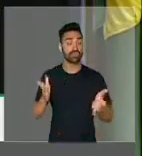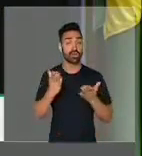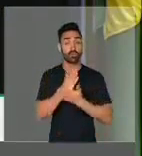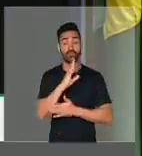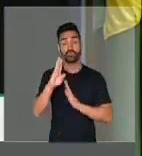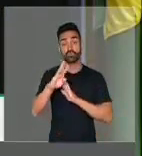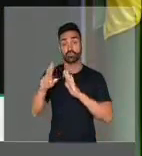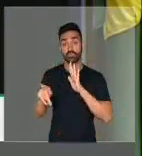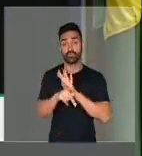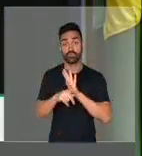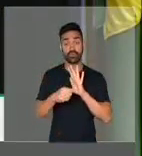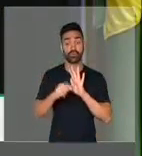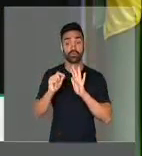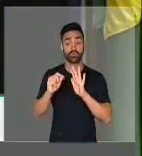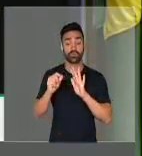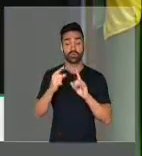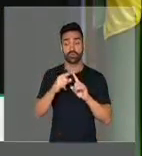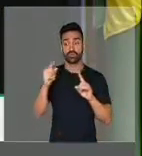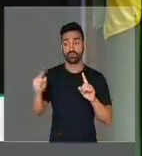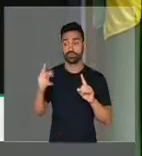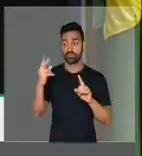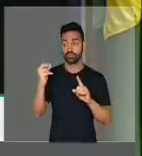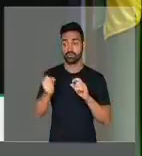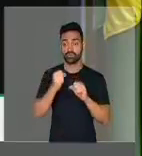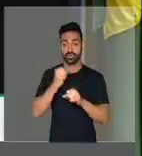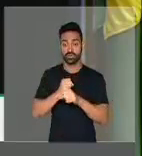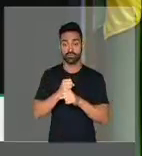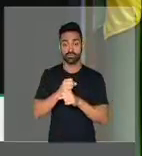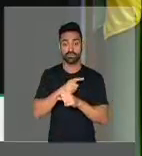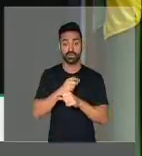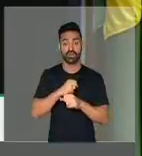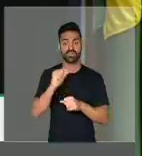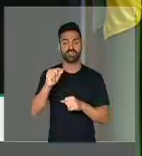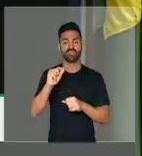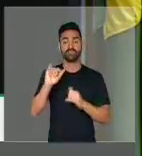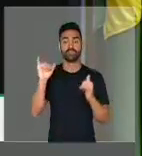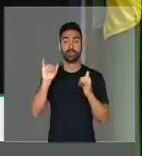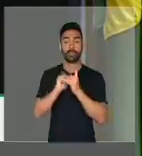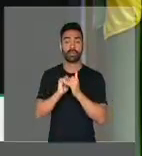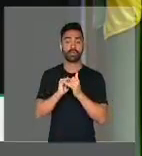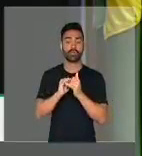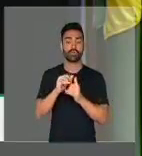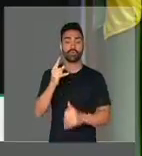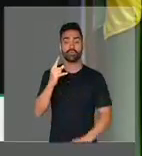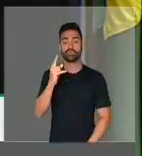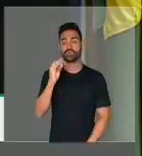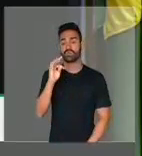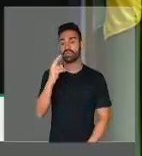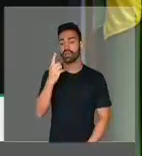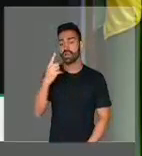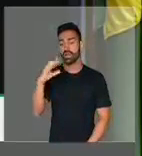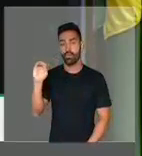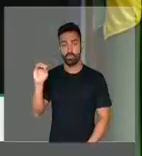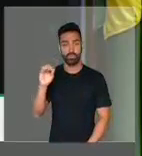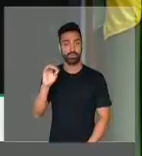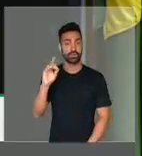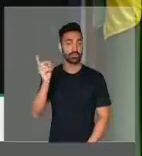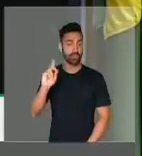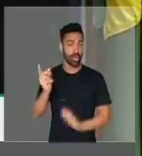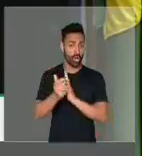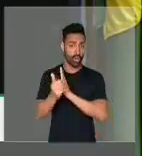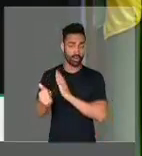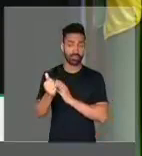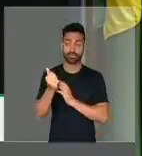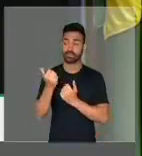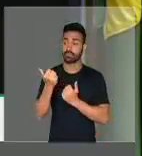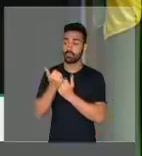provisória aqui, que dá nos próximos 20 anos, Fernando, uma isenção de $1 trilhão. $1 trilhão para as indústrias e